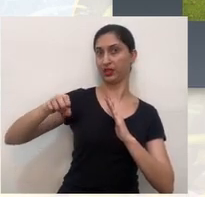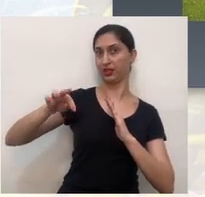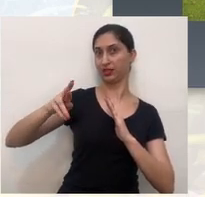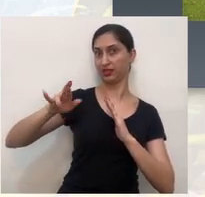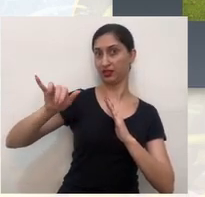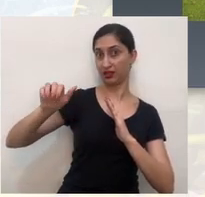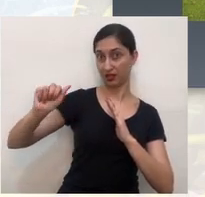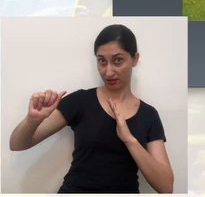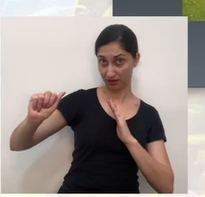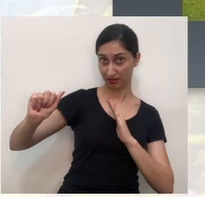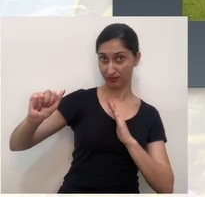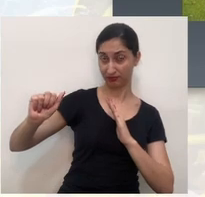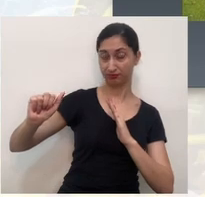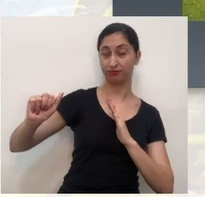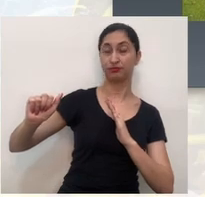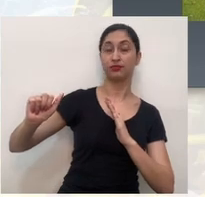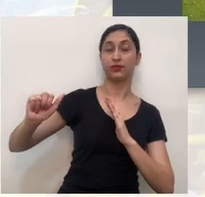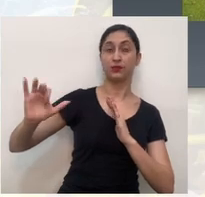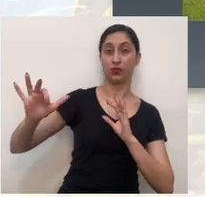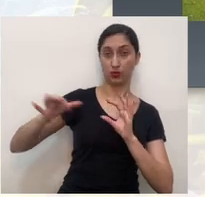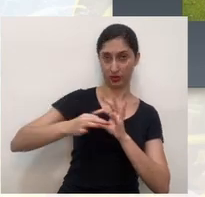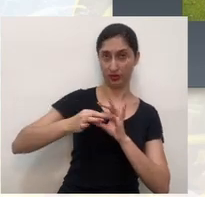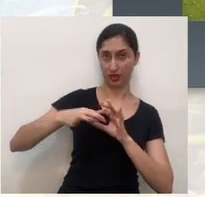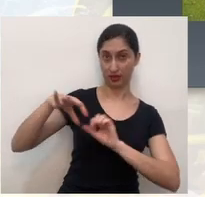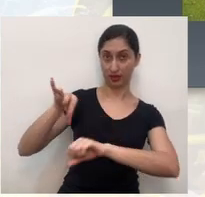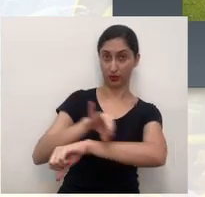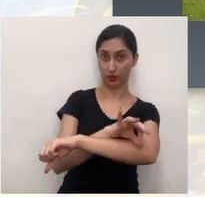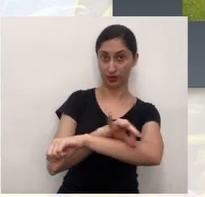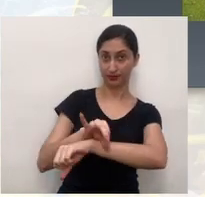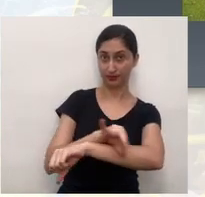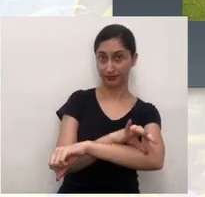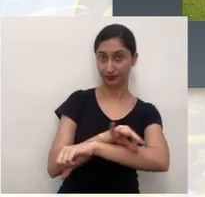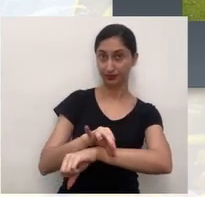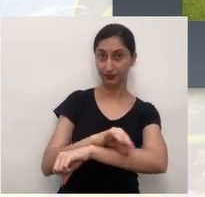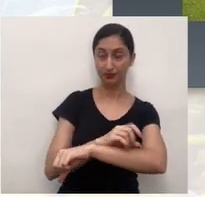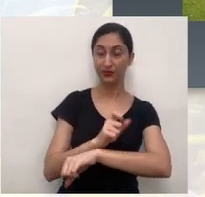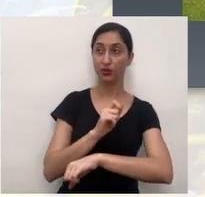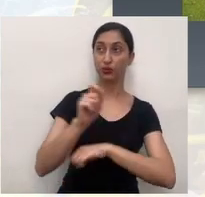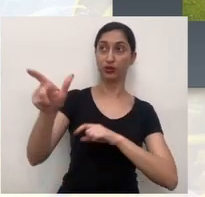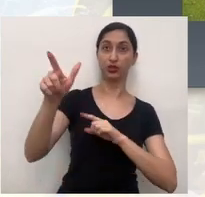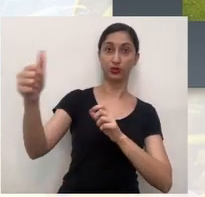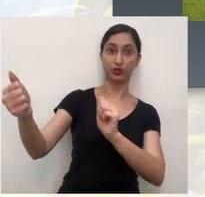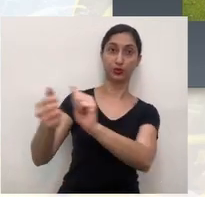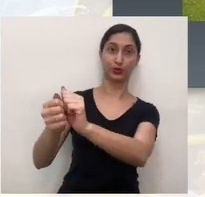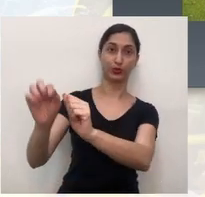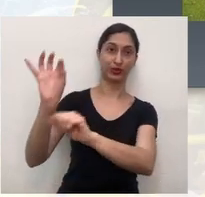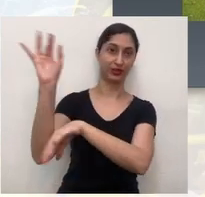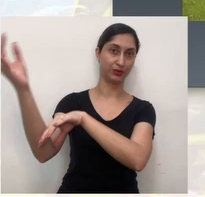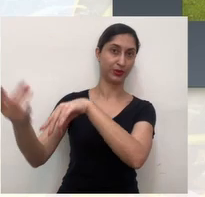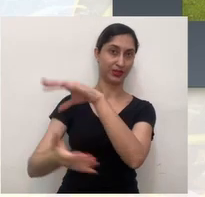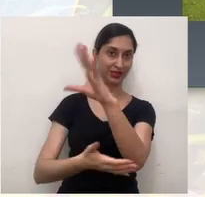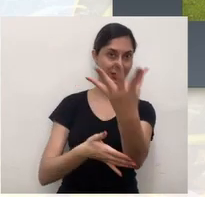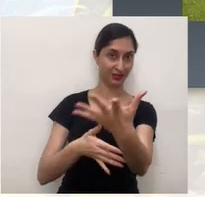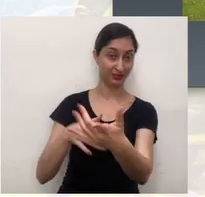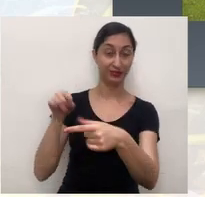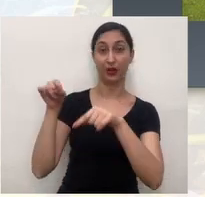presença na arquitetura, junto à arquitetura, do que junto à paisagem. Então, ela funciona claramente como um elemento